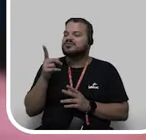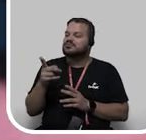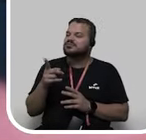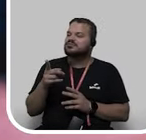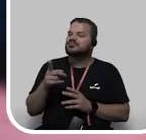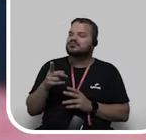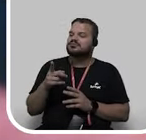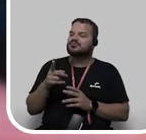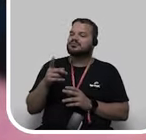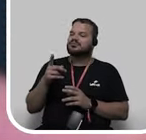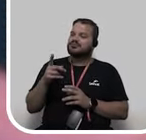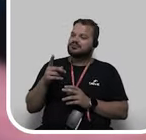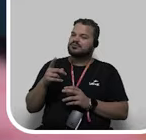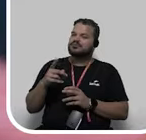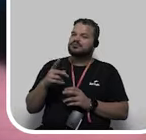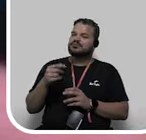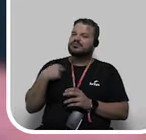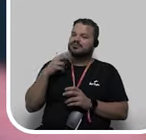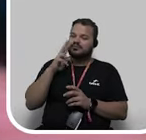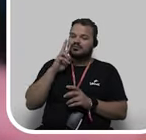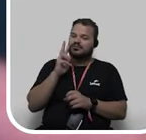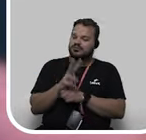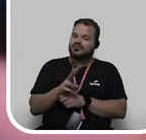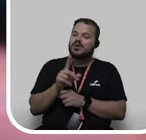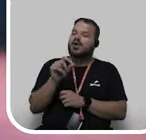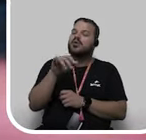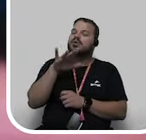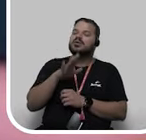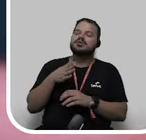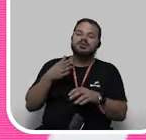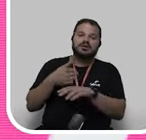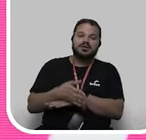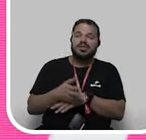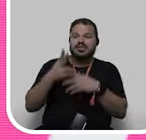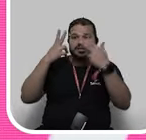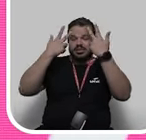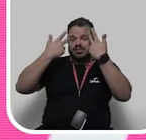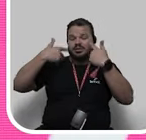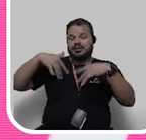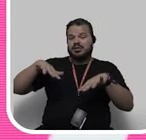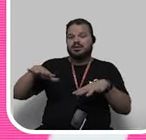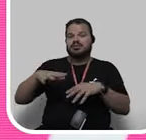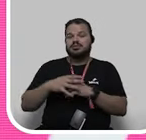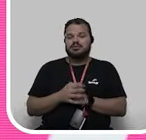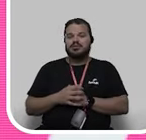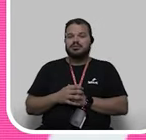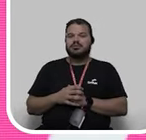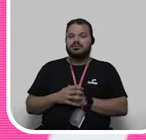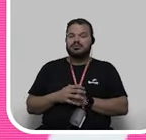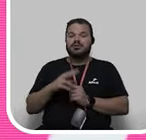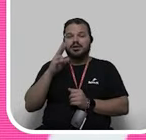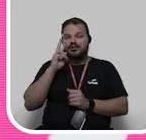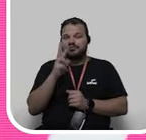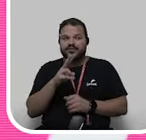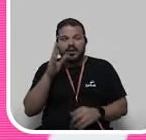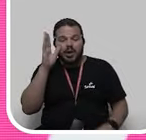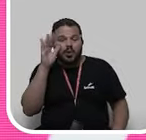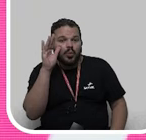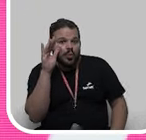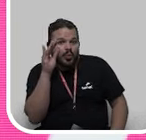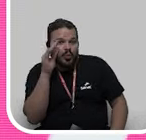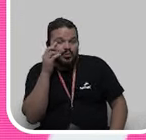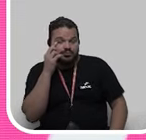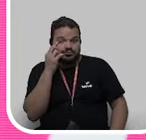uma conectividade, e fala assim: vamos ver o que tem aqui? É a coisa mais natural do ser humano, que é a curiosidade.